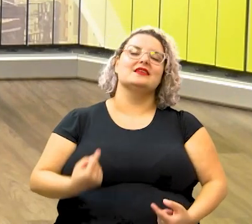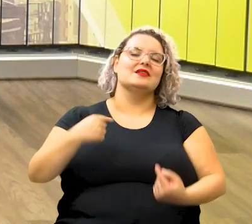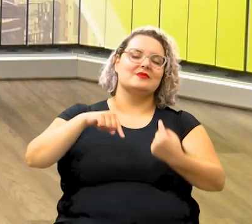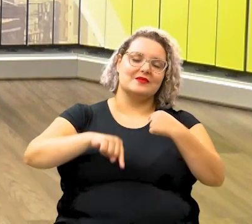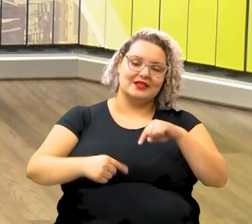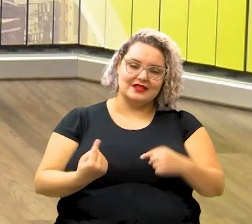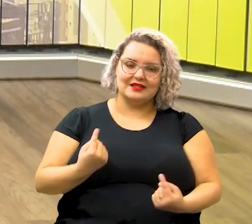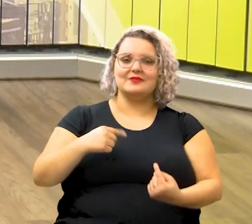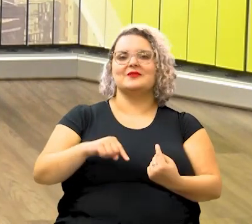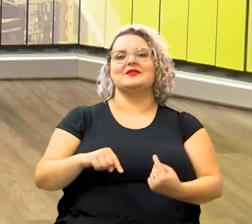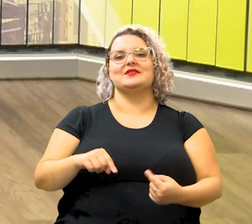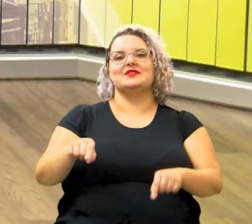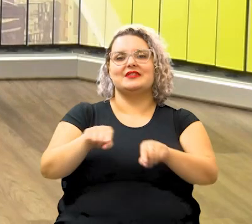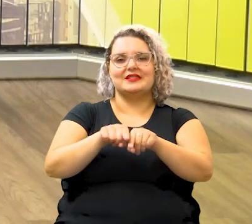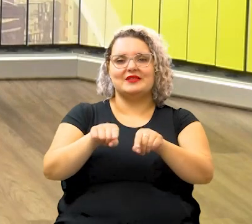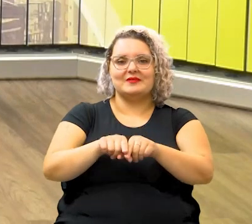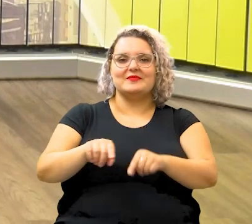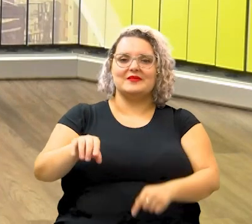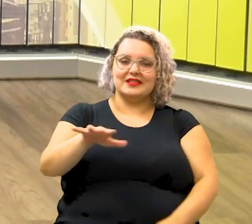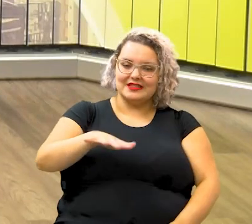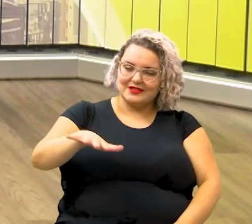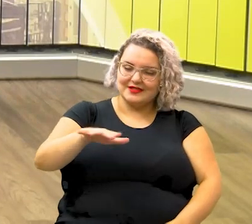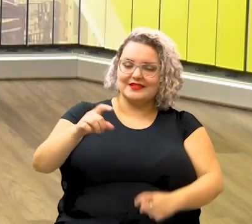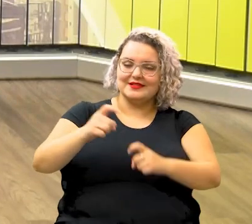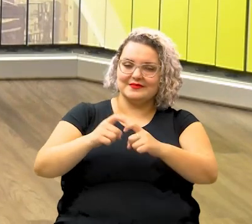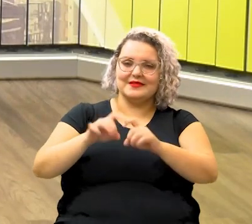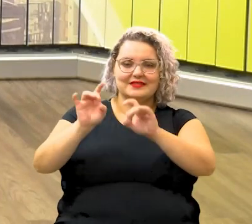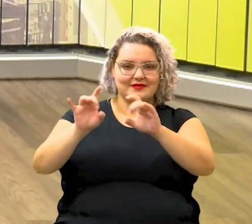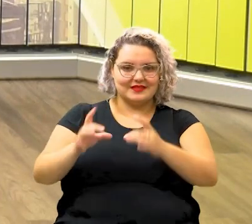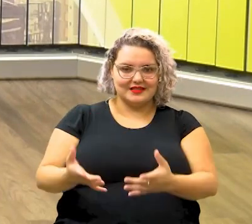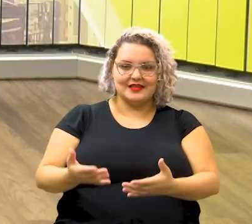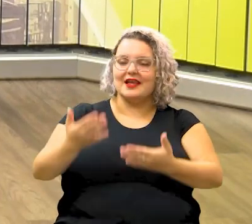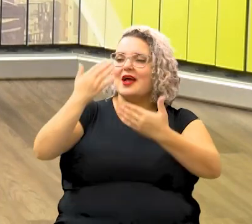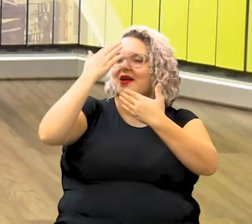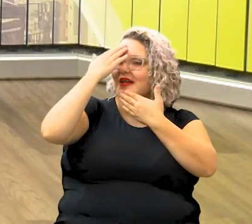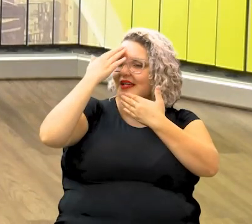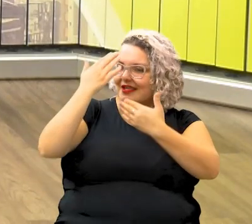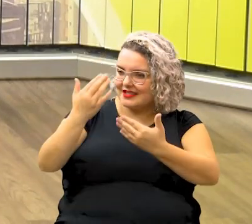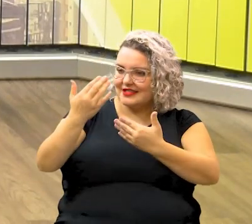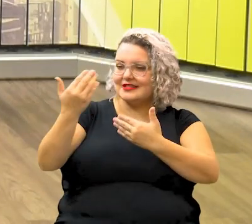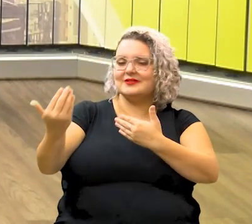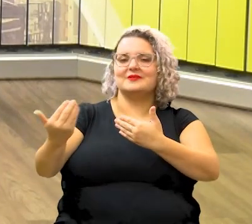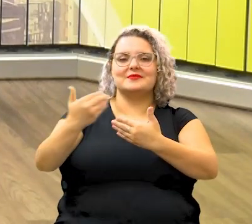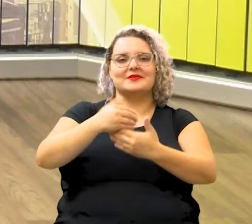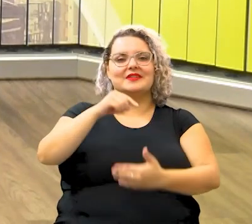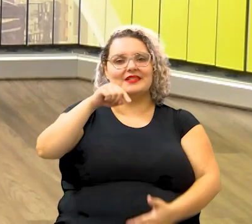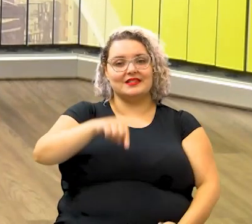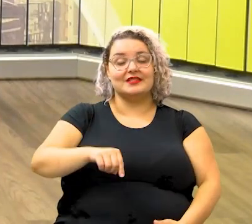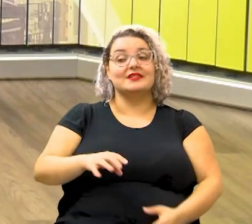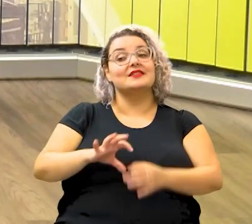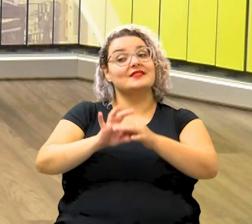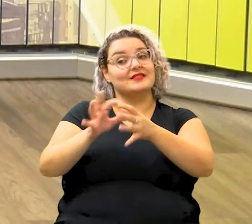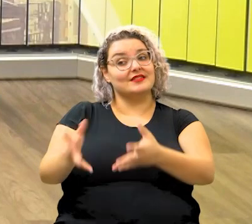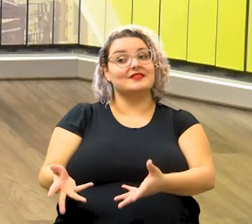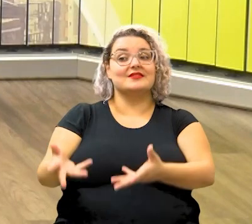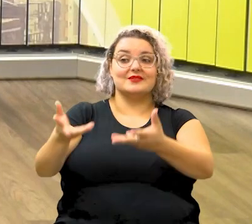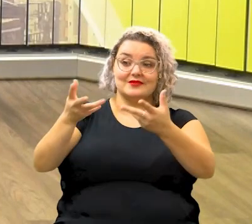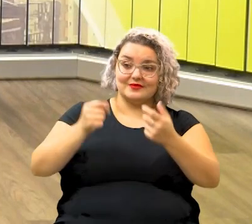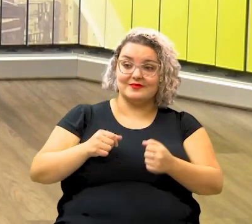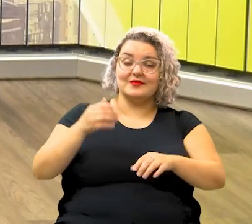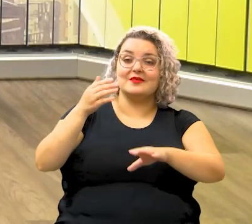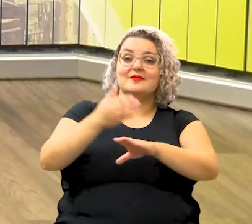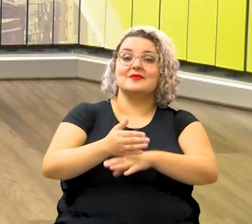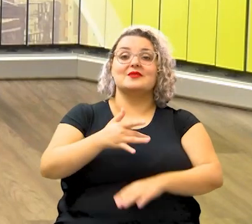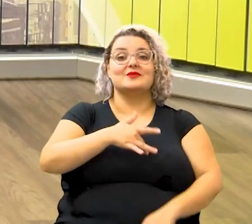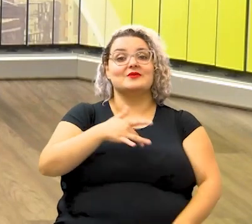Metabologia Regional do Estado de São Paulo. Doutora, eu quero agradecer mais uma vez a sua participação aqui, já deixar o